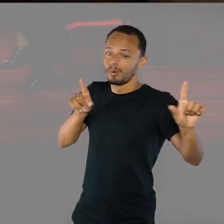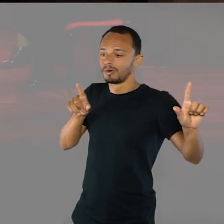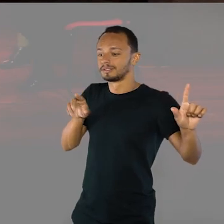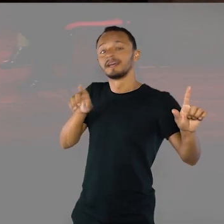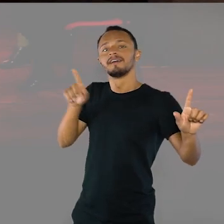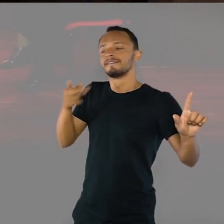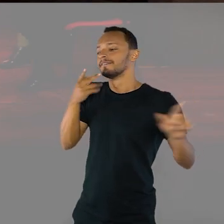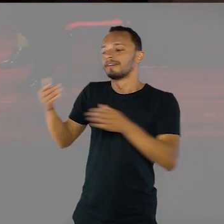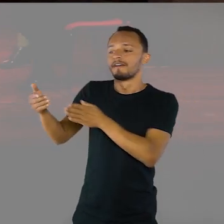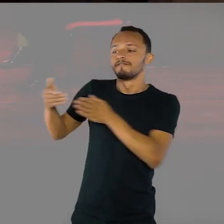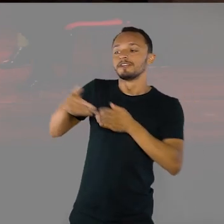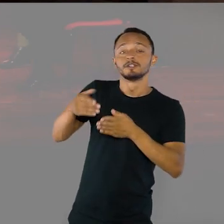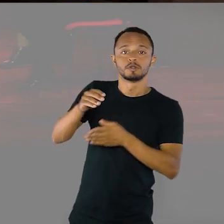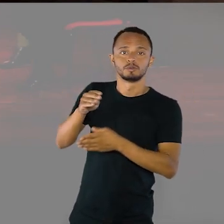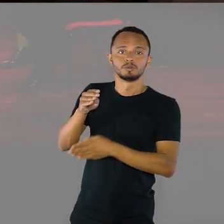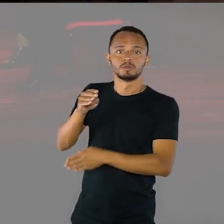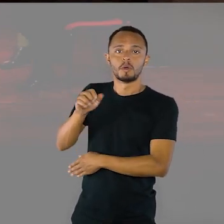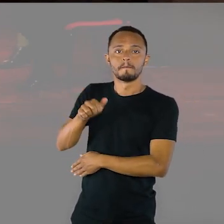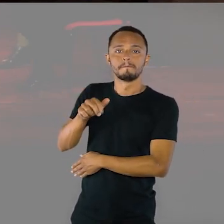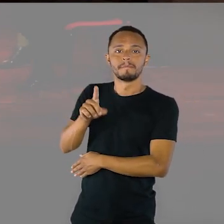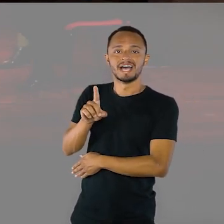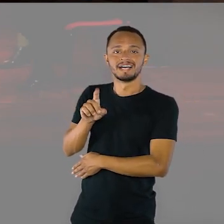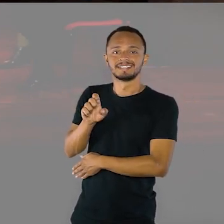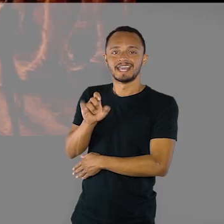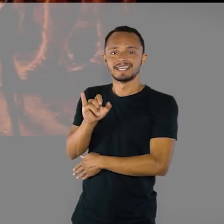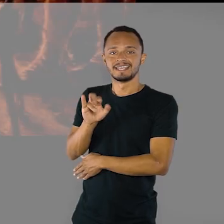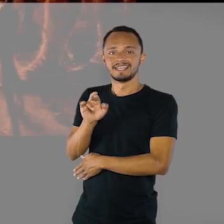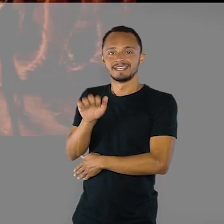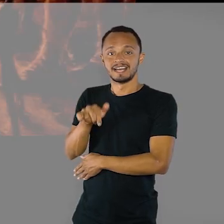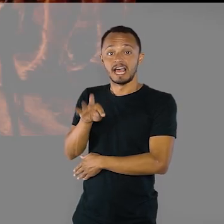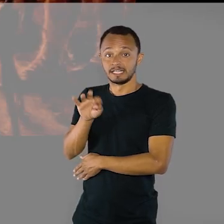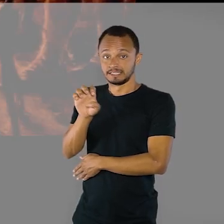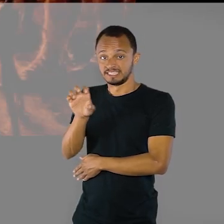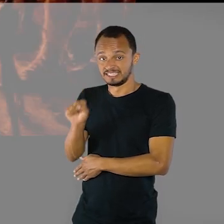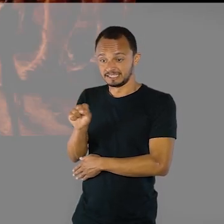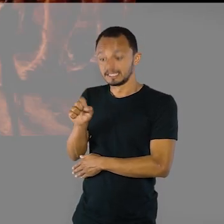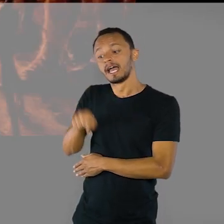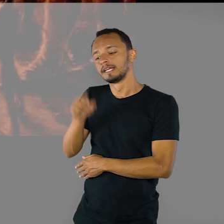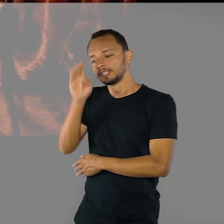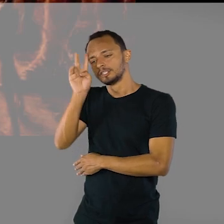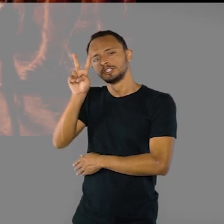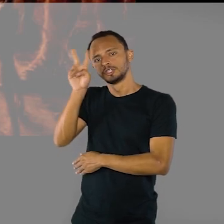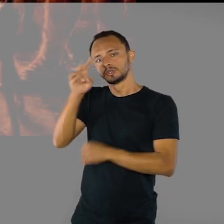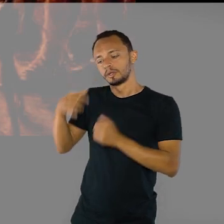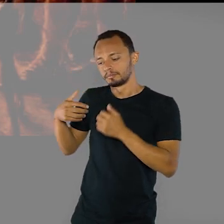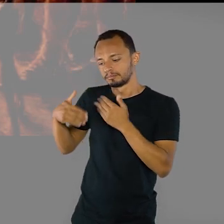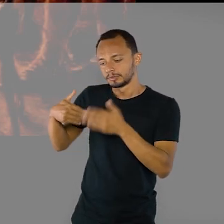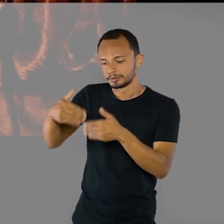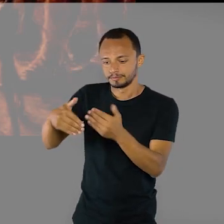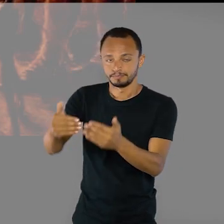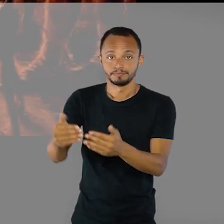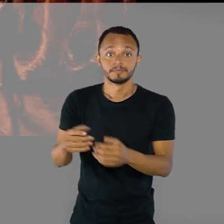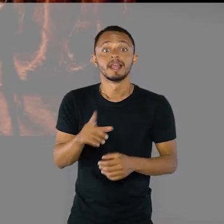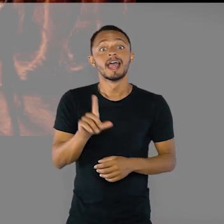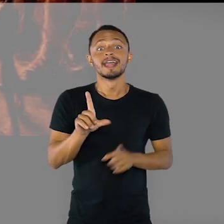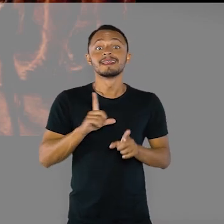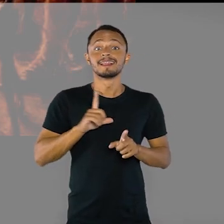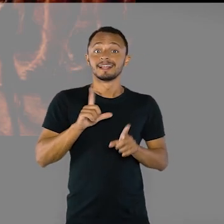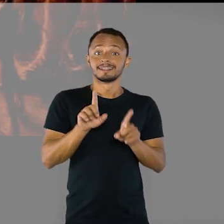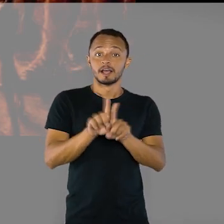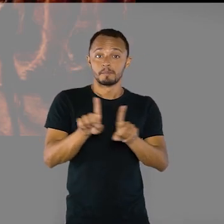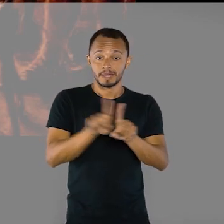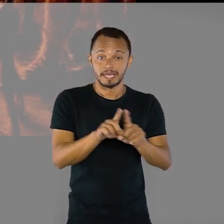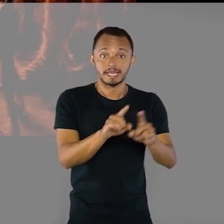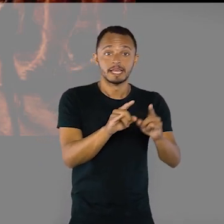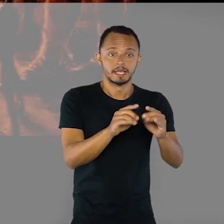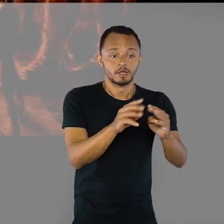Bom, nesse momento, nós temos também a criação de um museu no Rio de Janeiro, que é o Museu Histórico Nacional, né? E